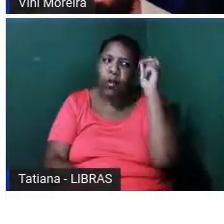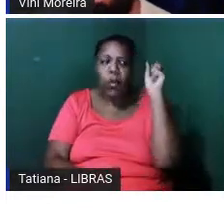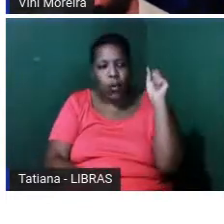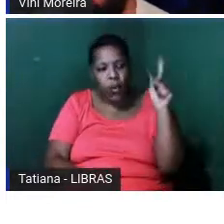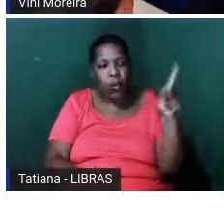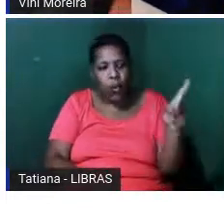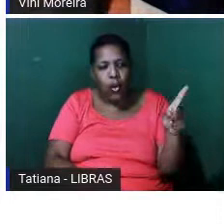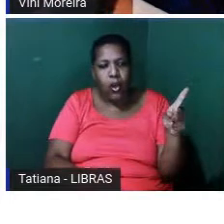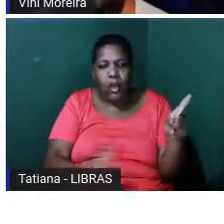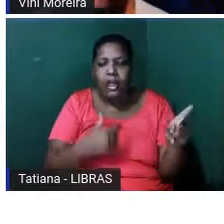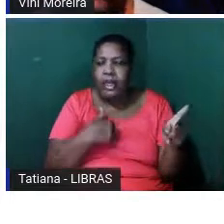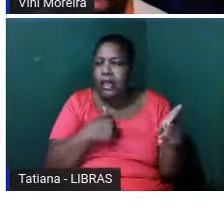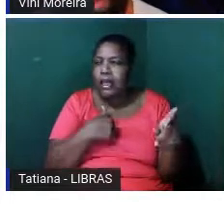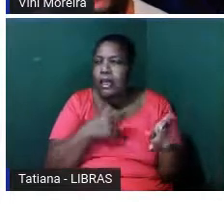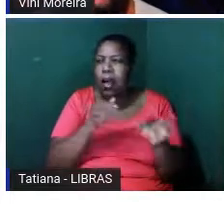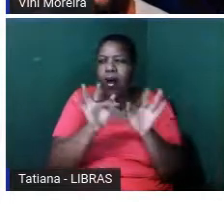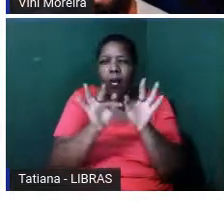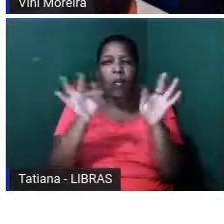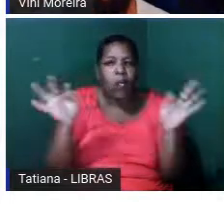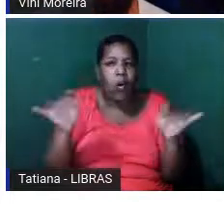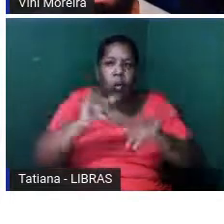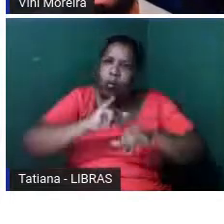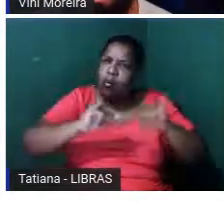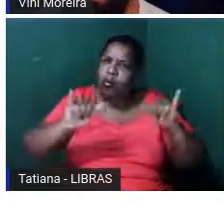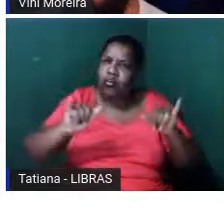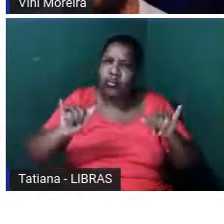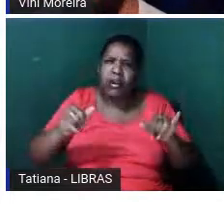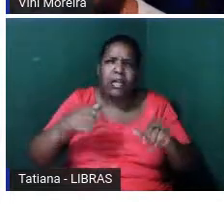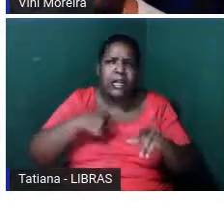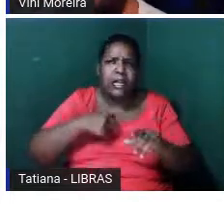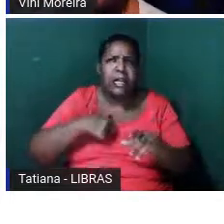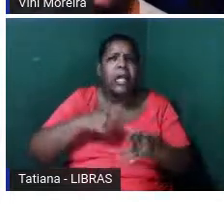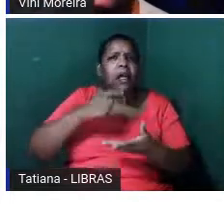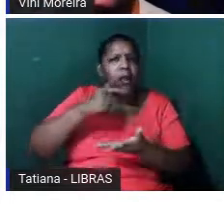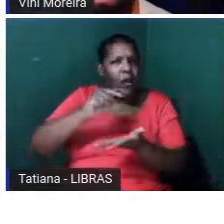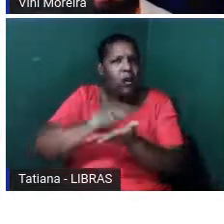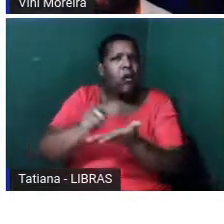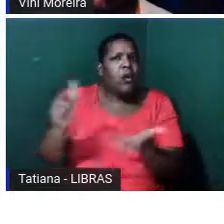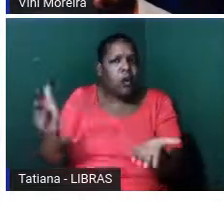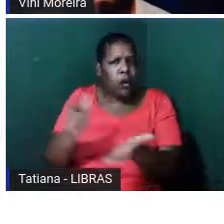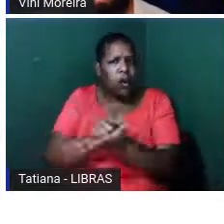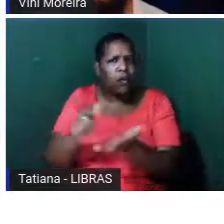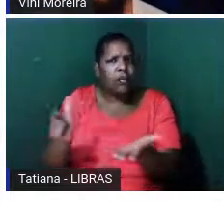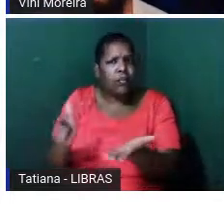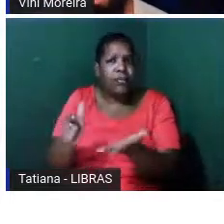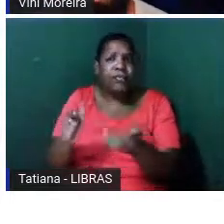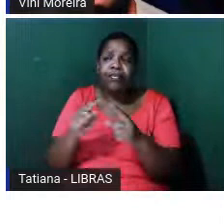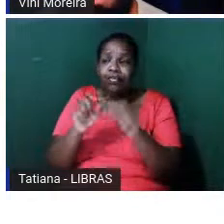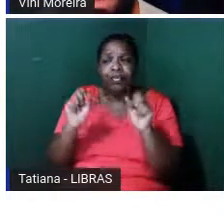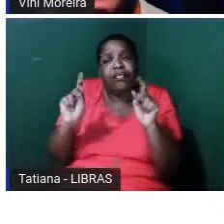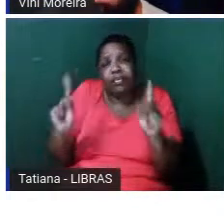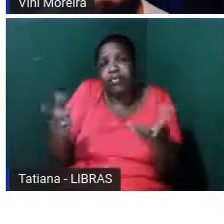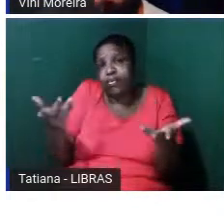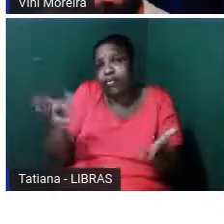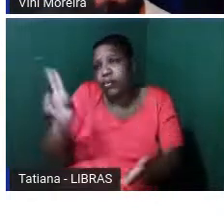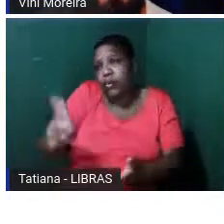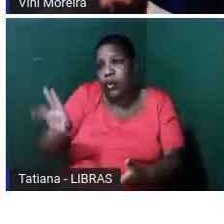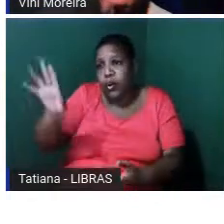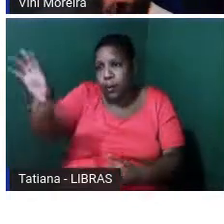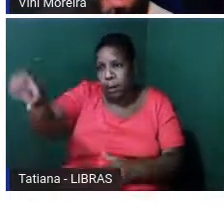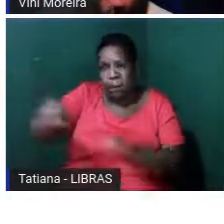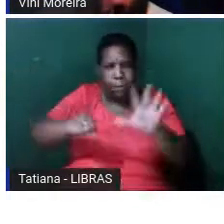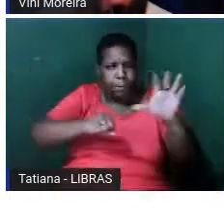caso foi minimamente publicado fizeram matérias em vários jornais então eu vou usar isso eu vou pegar